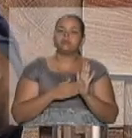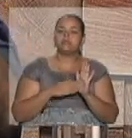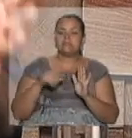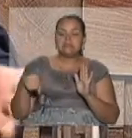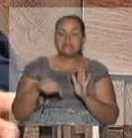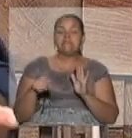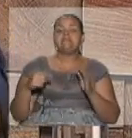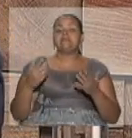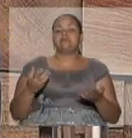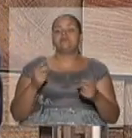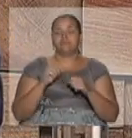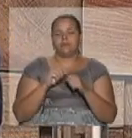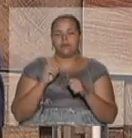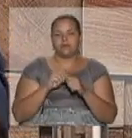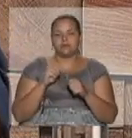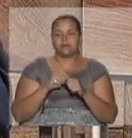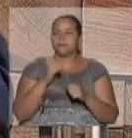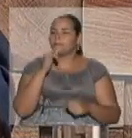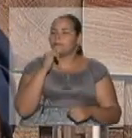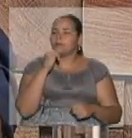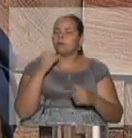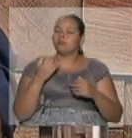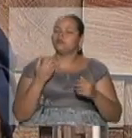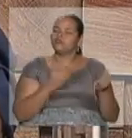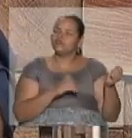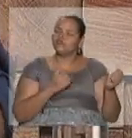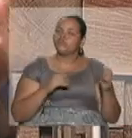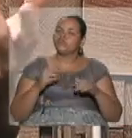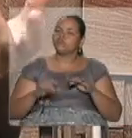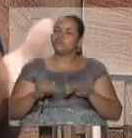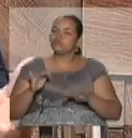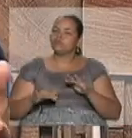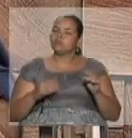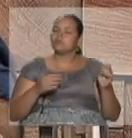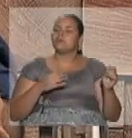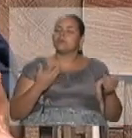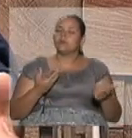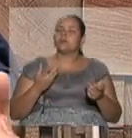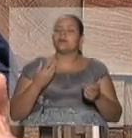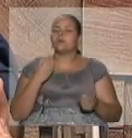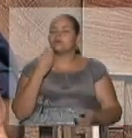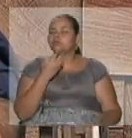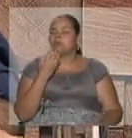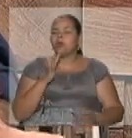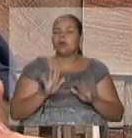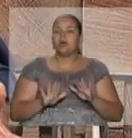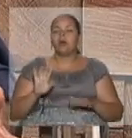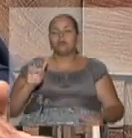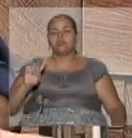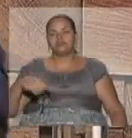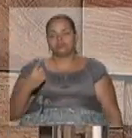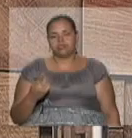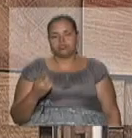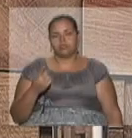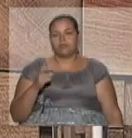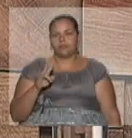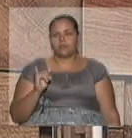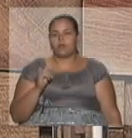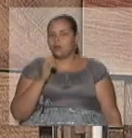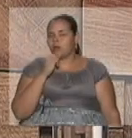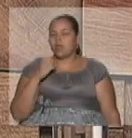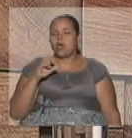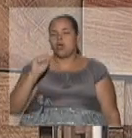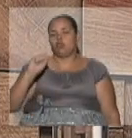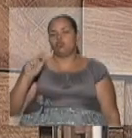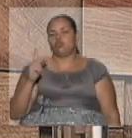gente fazia os arranjos, aí coloca umas cordas, coloca um negócio, e você vai levar isso para o